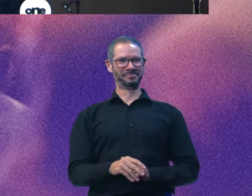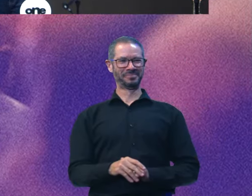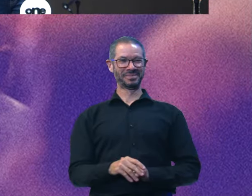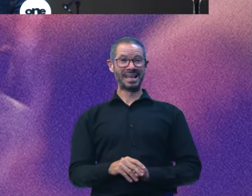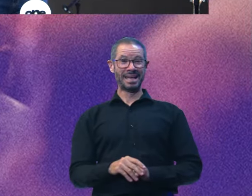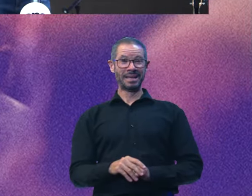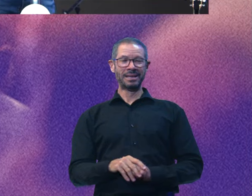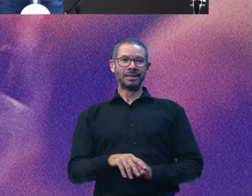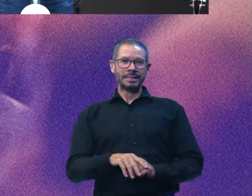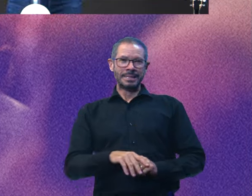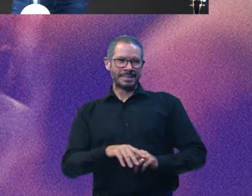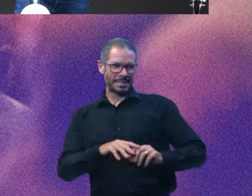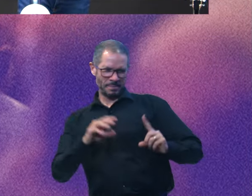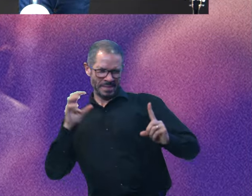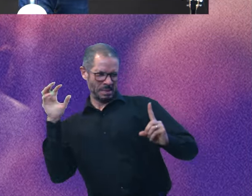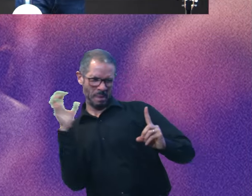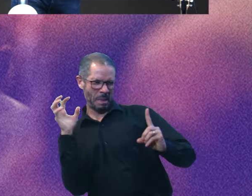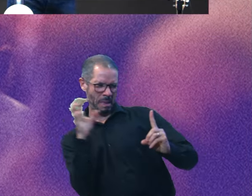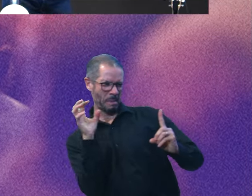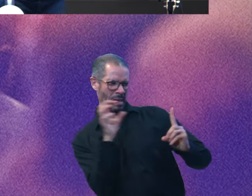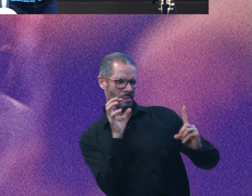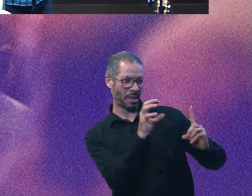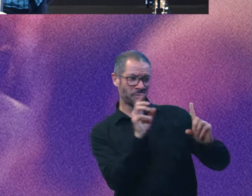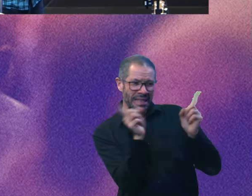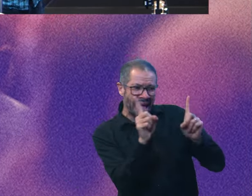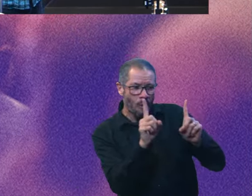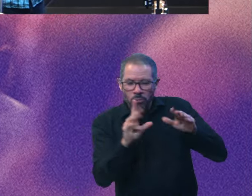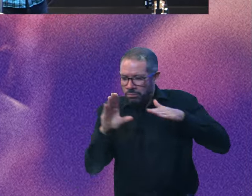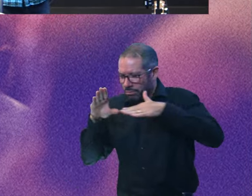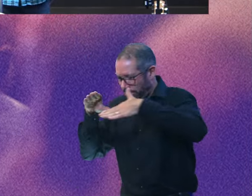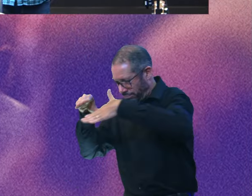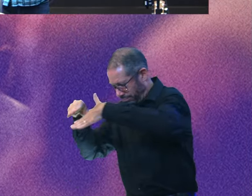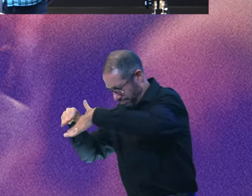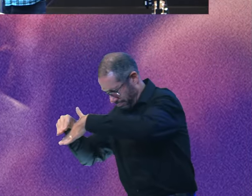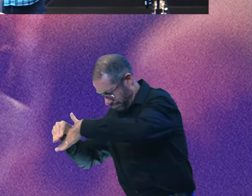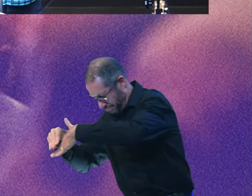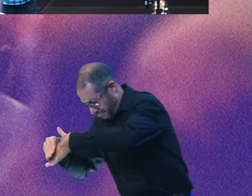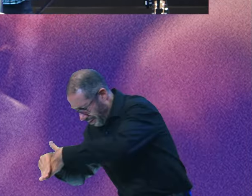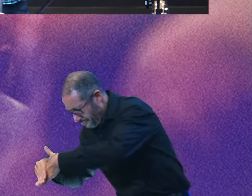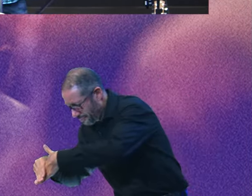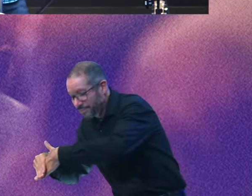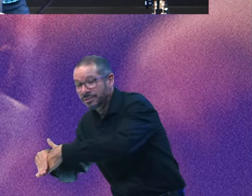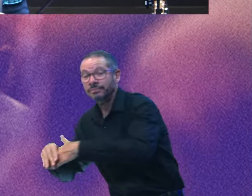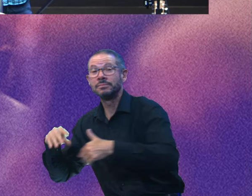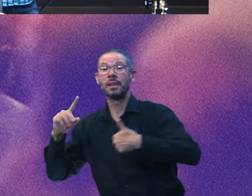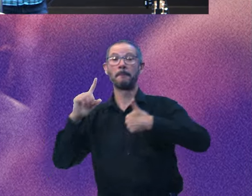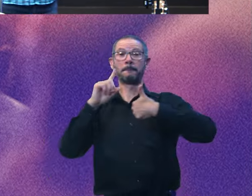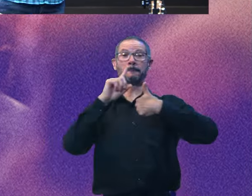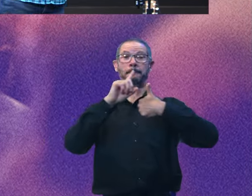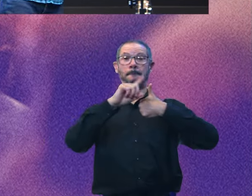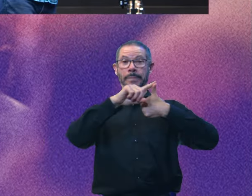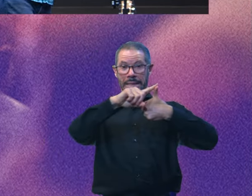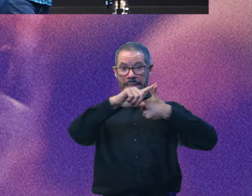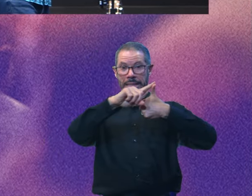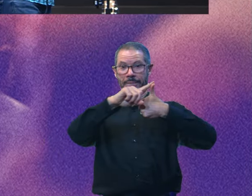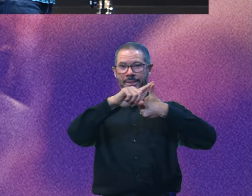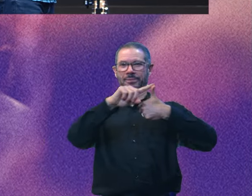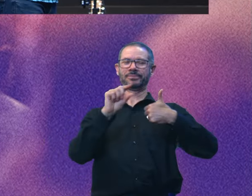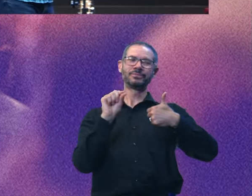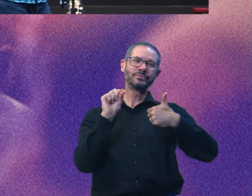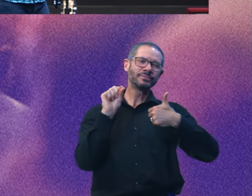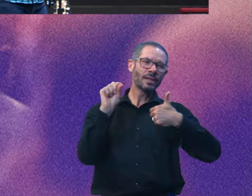Ele vai falar, não tentem impressionar ninguém, sejam humildes. A primeira instância é